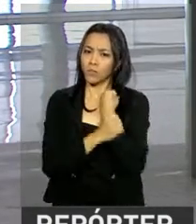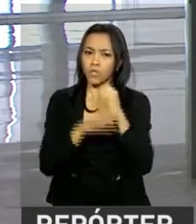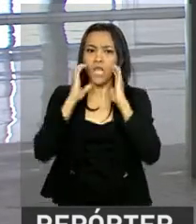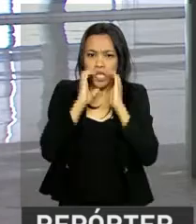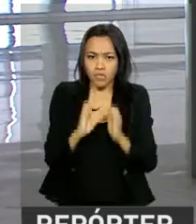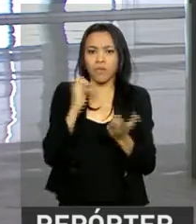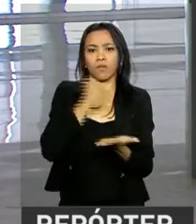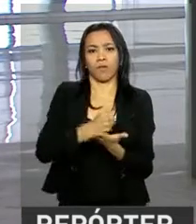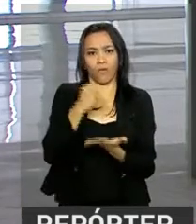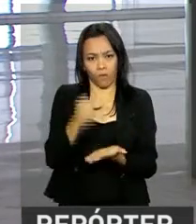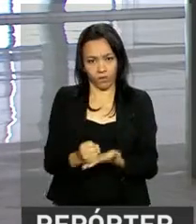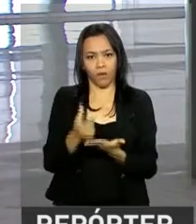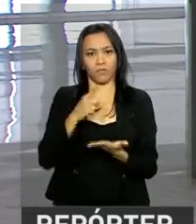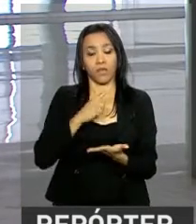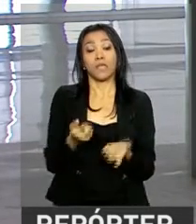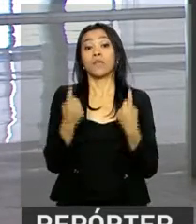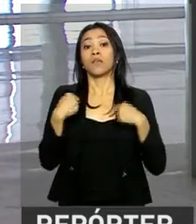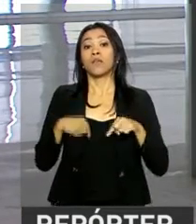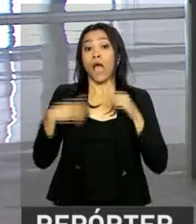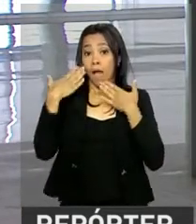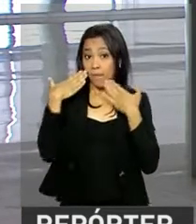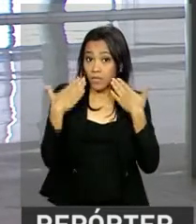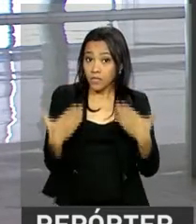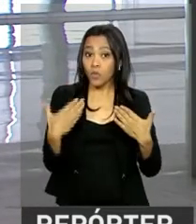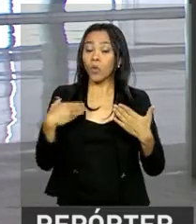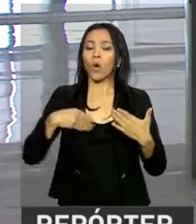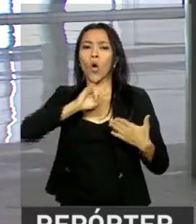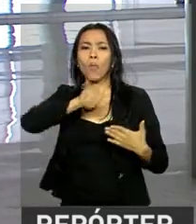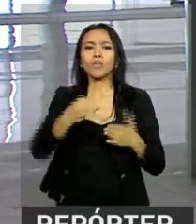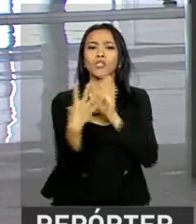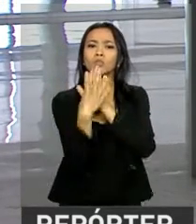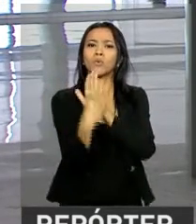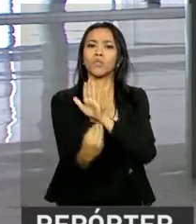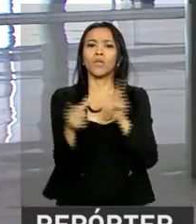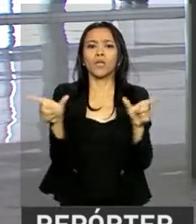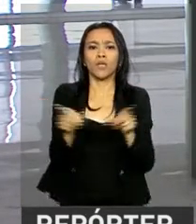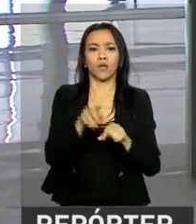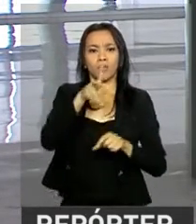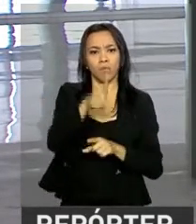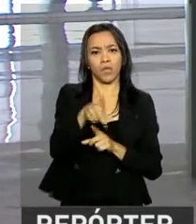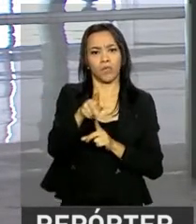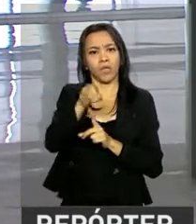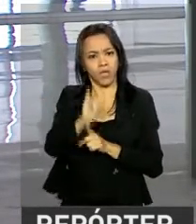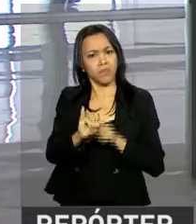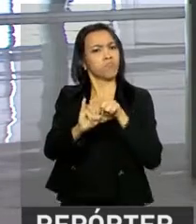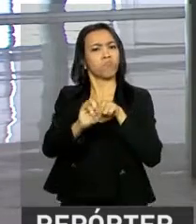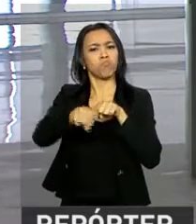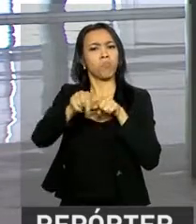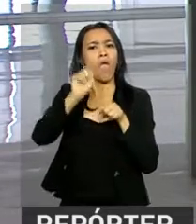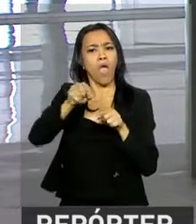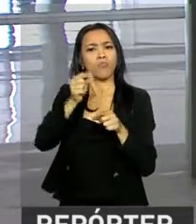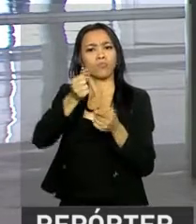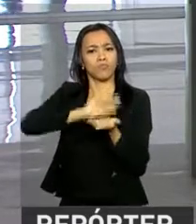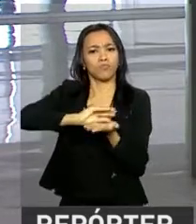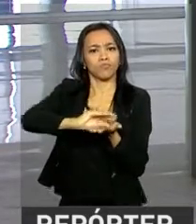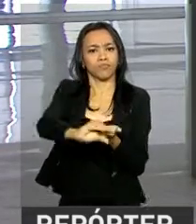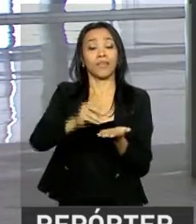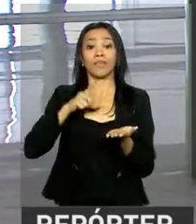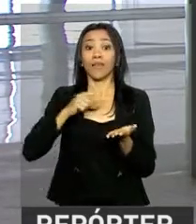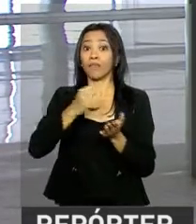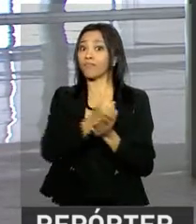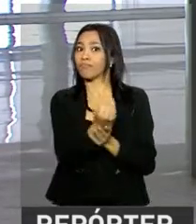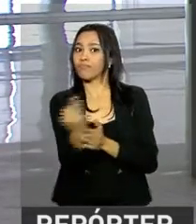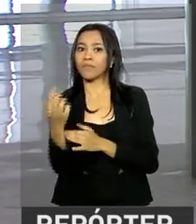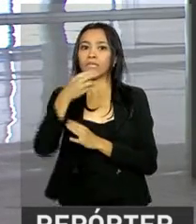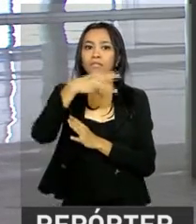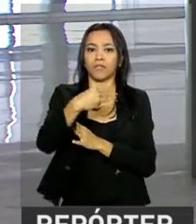contratos ele também apresentou as oportunidades do tpi o programa de parcerias de investimentos que tem 34 projetos de